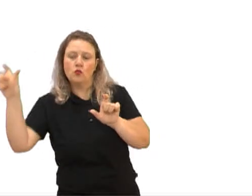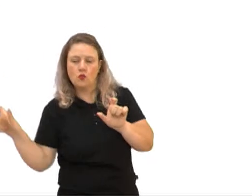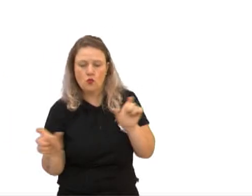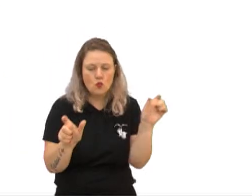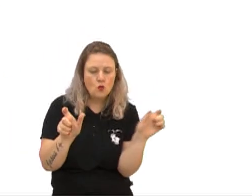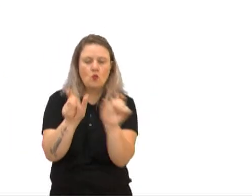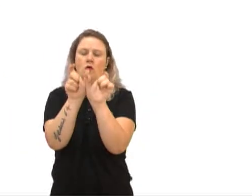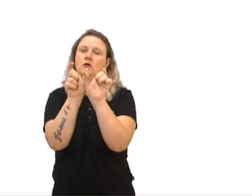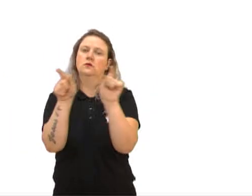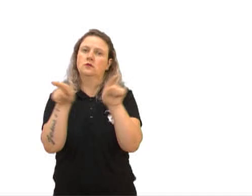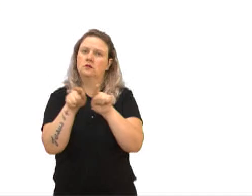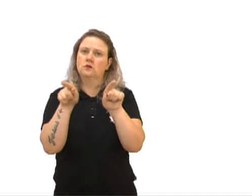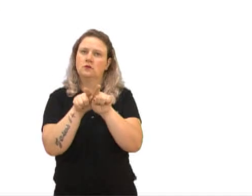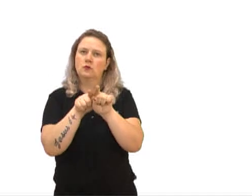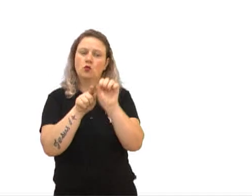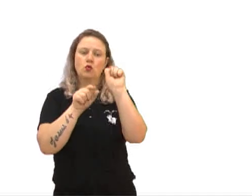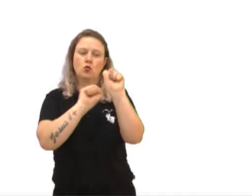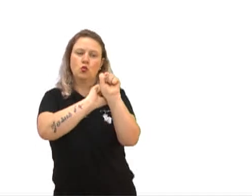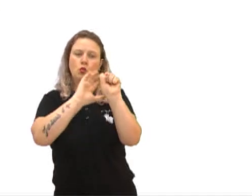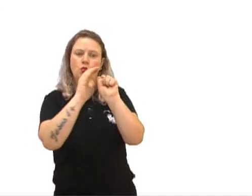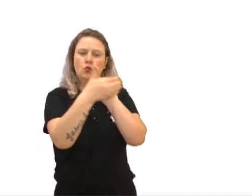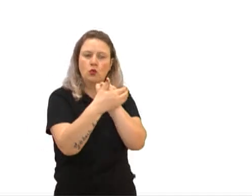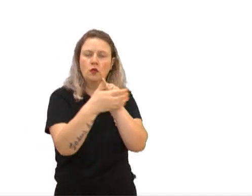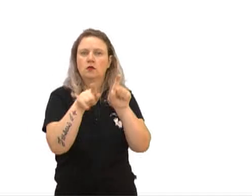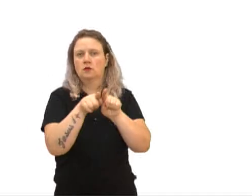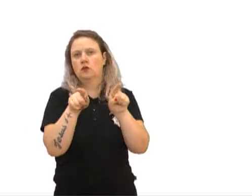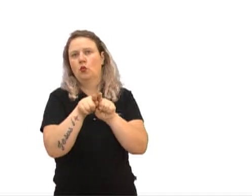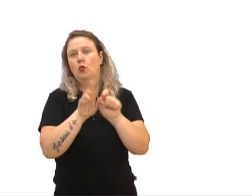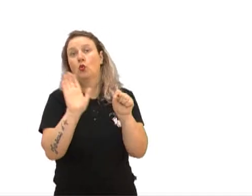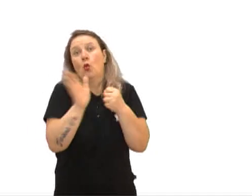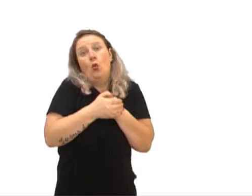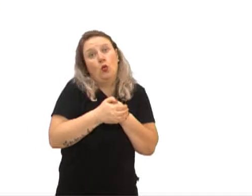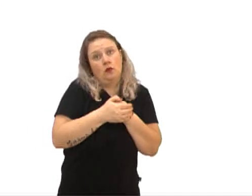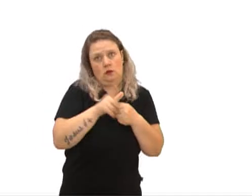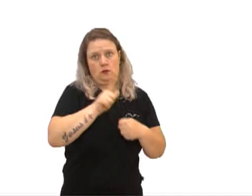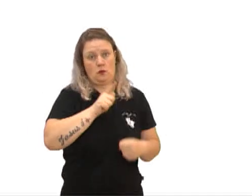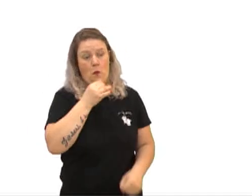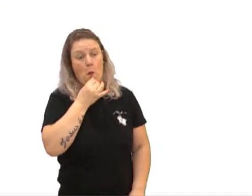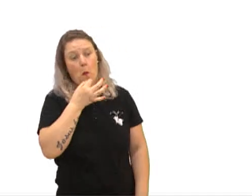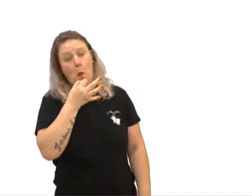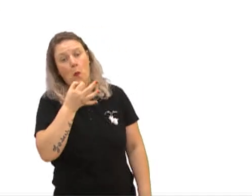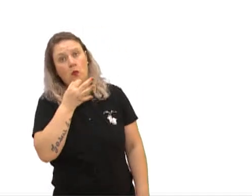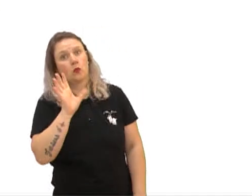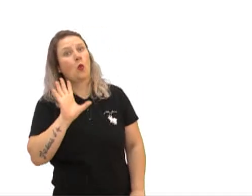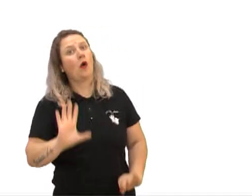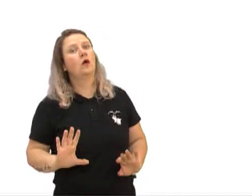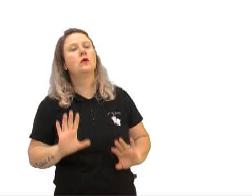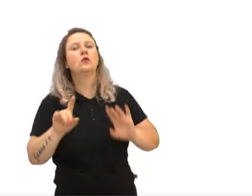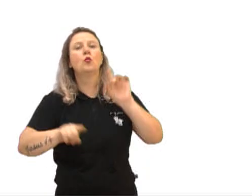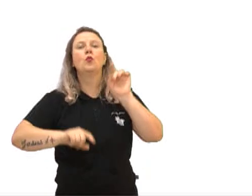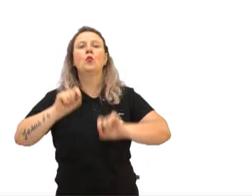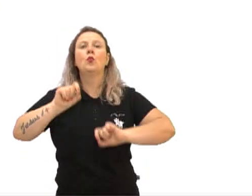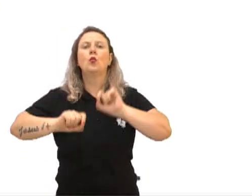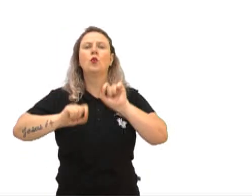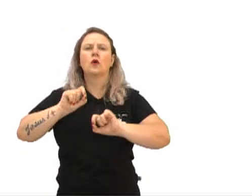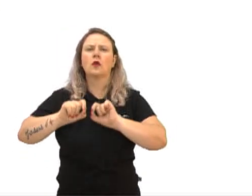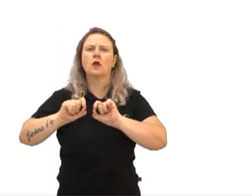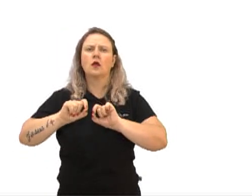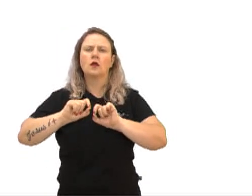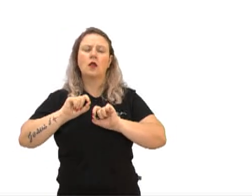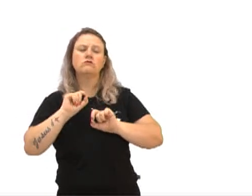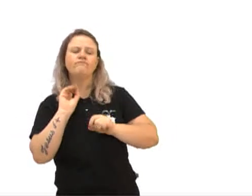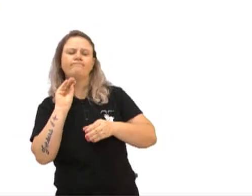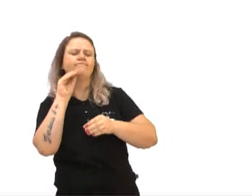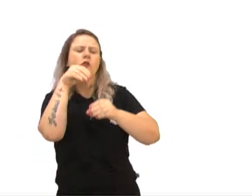Sujeito oculto, ele já fala ali, já é uma sugestão, oculto. O elíptico desenencial implícito